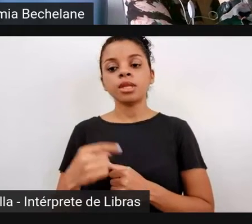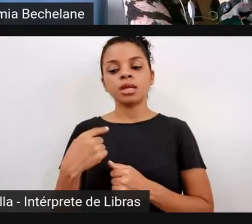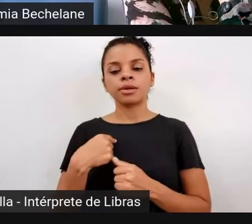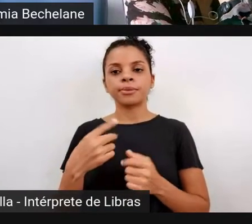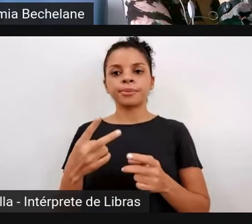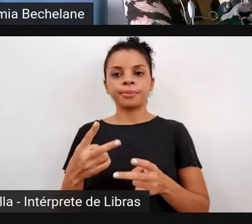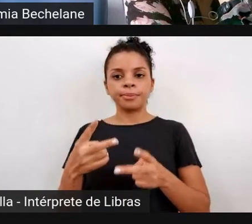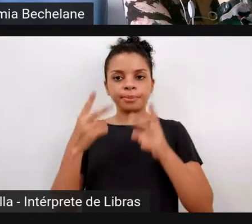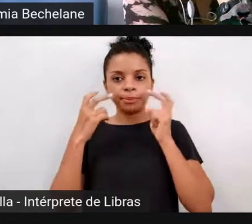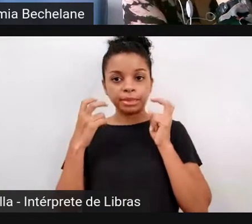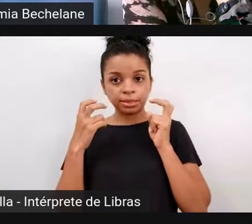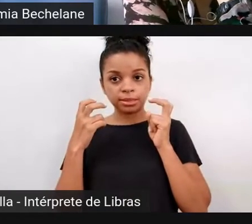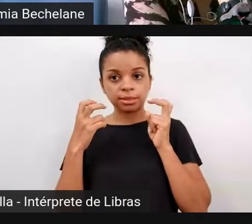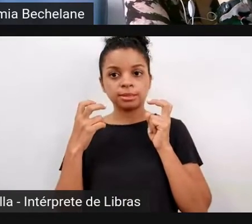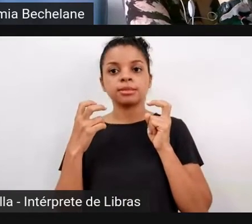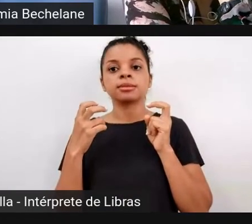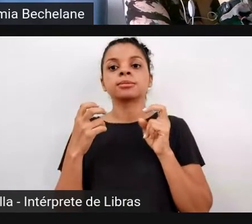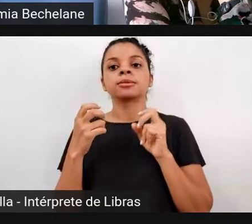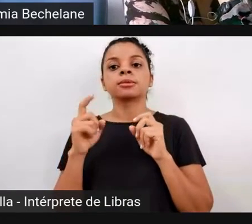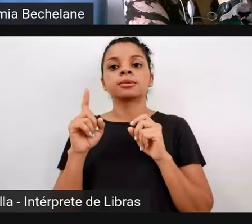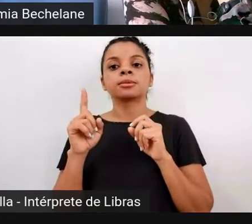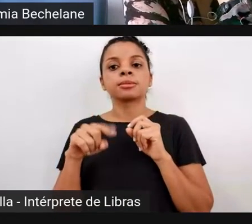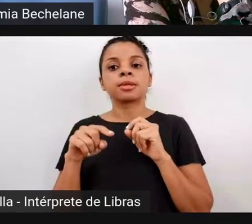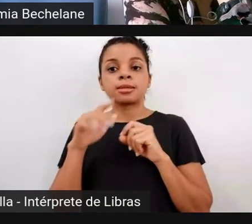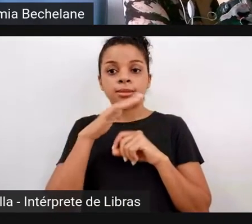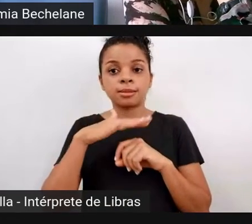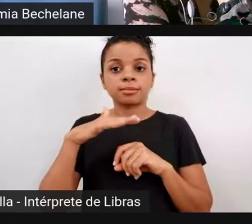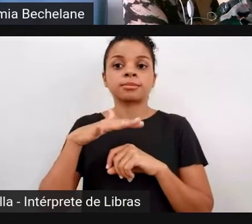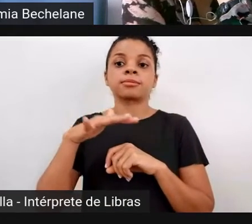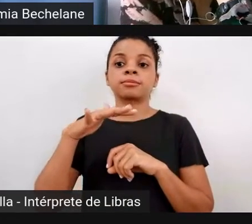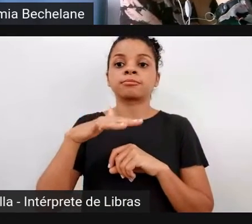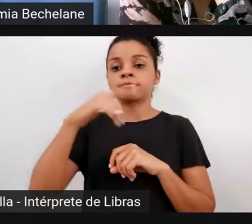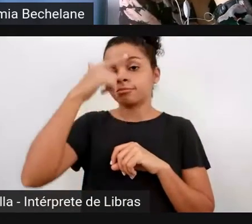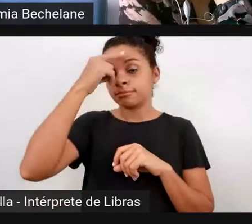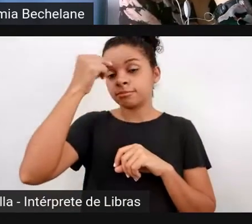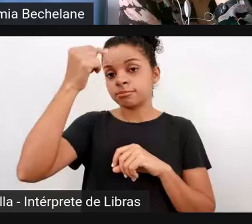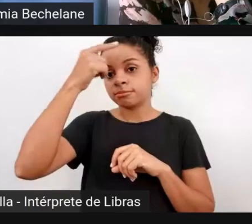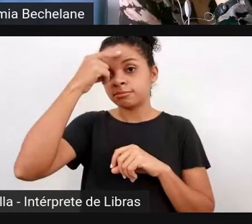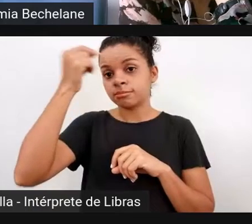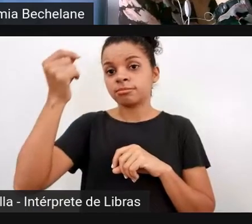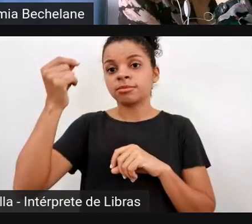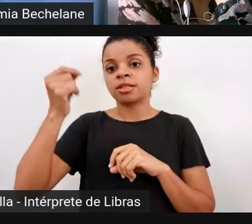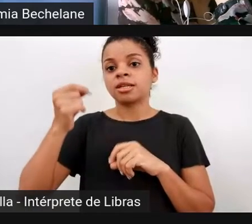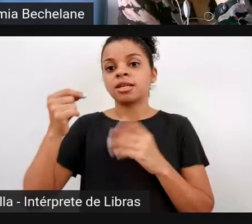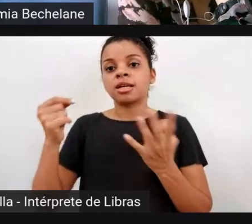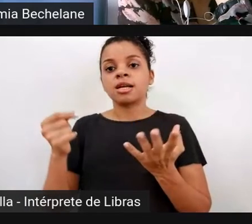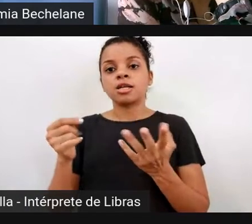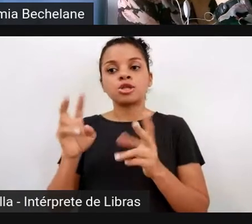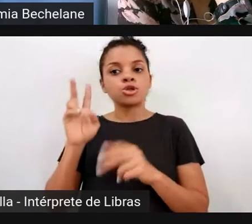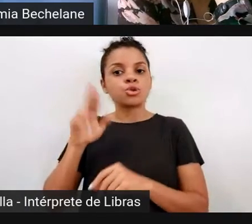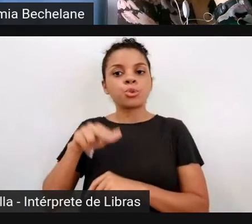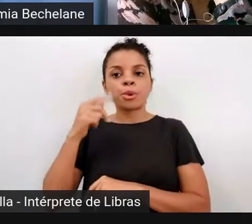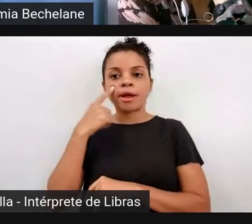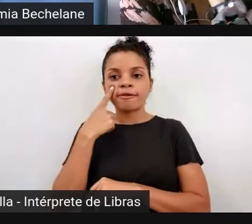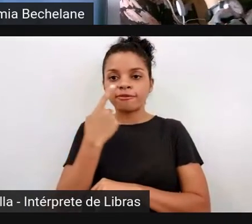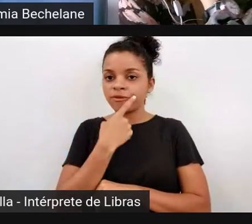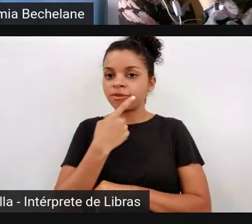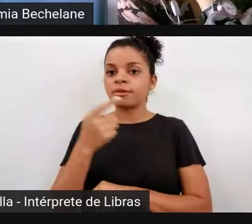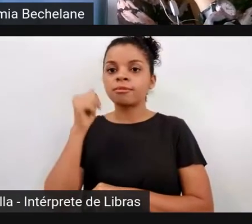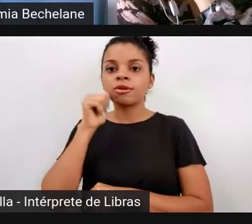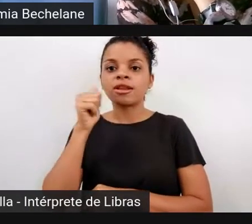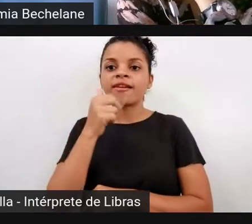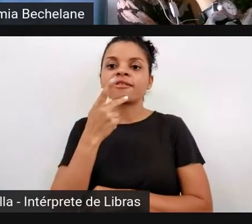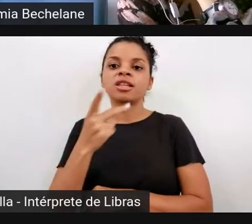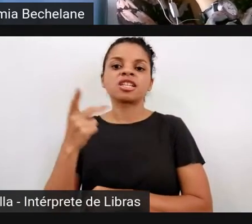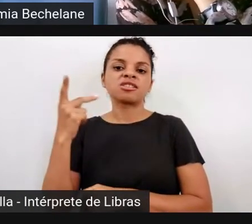dentro de mulheres, eu particularmente nunca vi uma mulher acadêmica falando que é contra cotas, né? É bem possível que exista, mas assim,